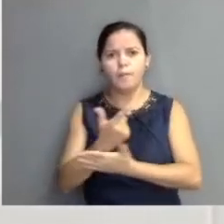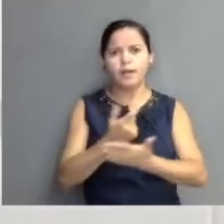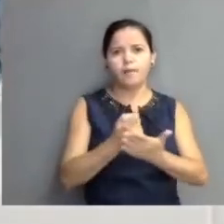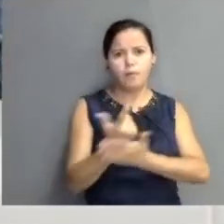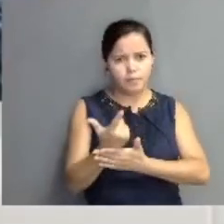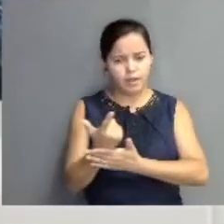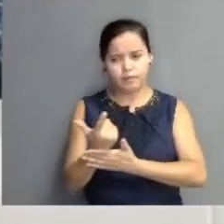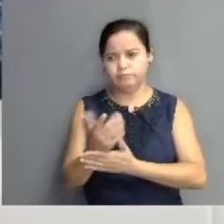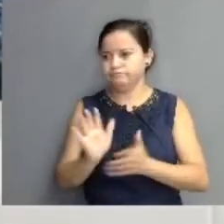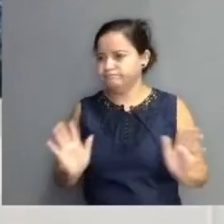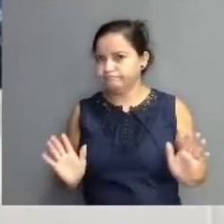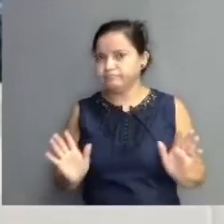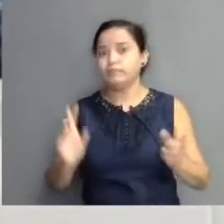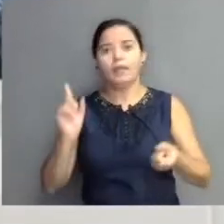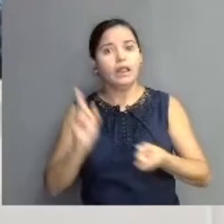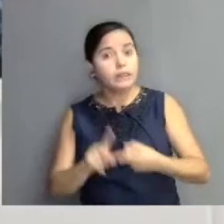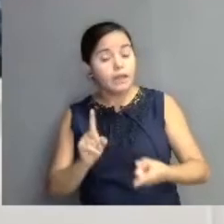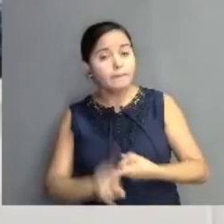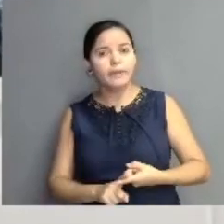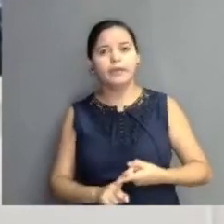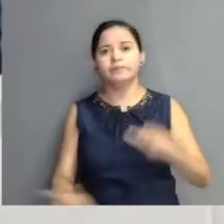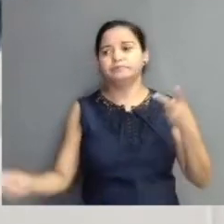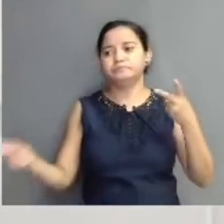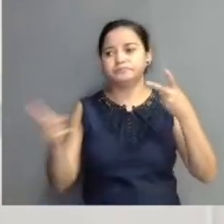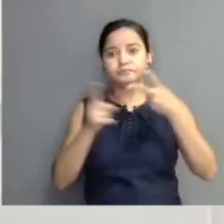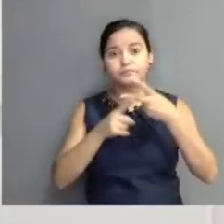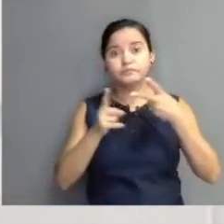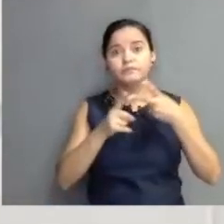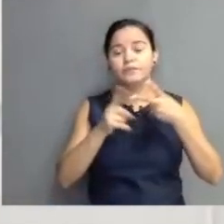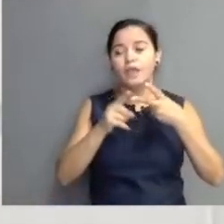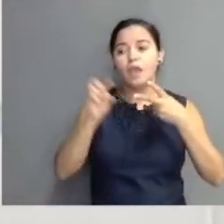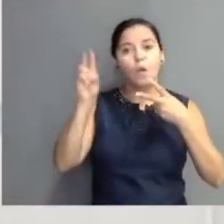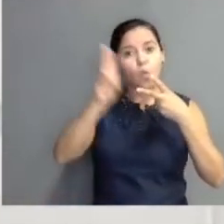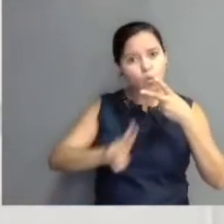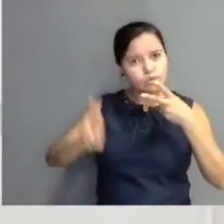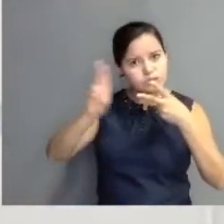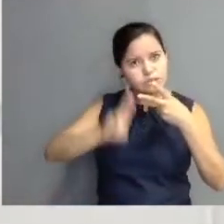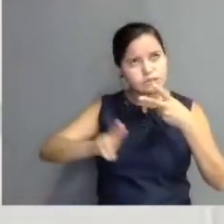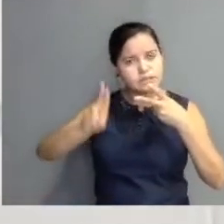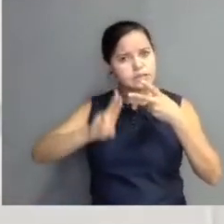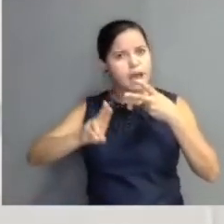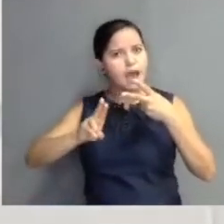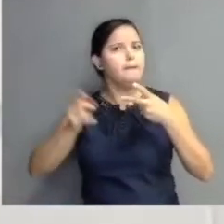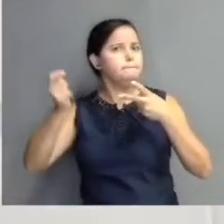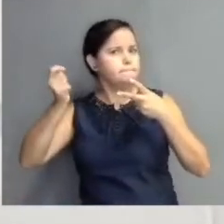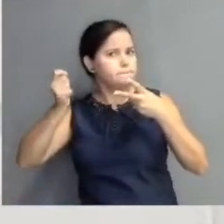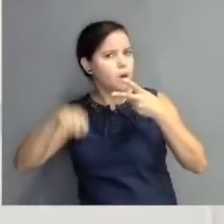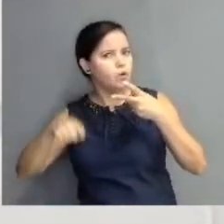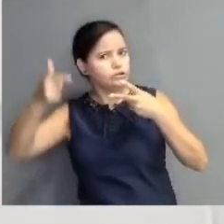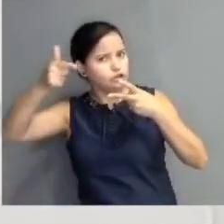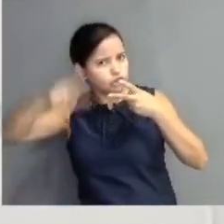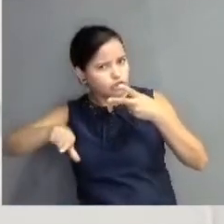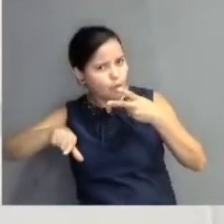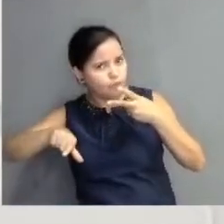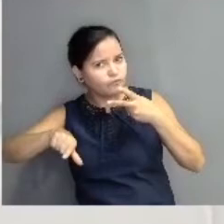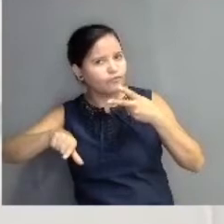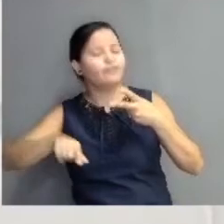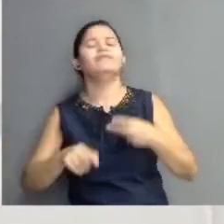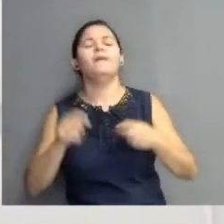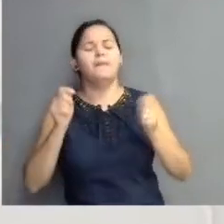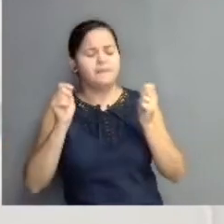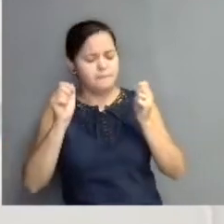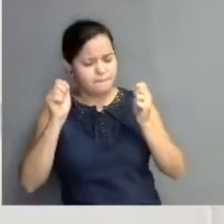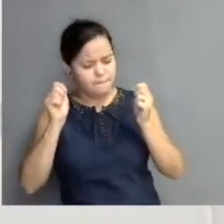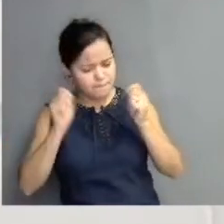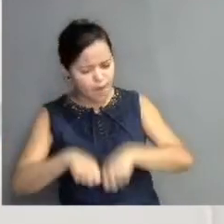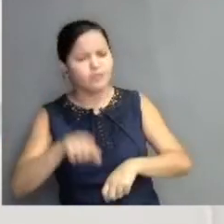aqui, gente, da questão de reutilizar, já entrou nessa ideia, ó. Eu peguei essa garrafinha e reutilizei ela várias vezes para estar